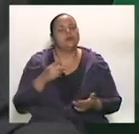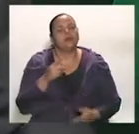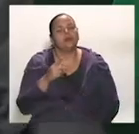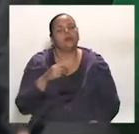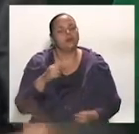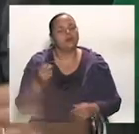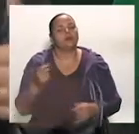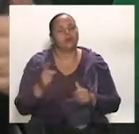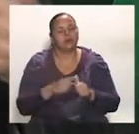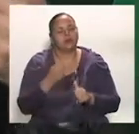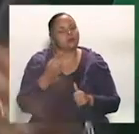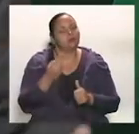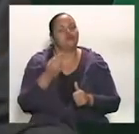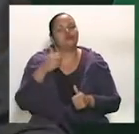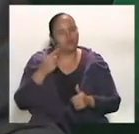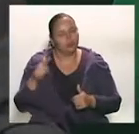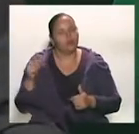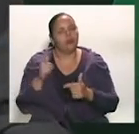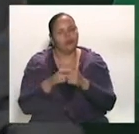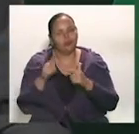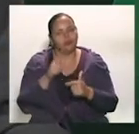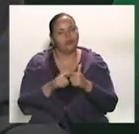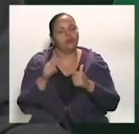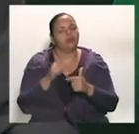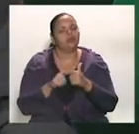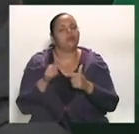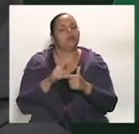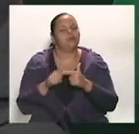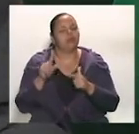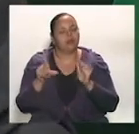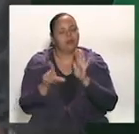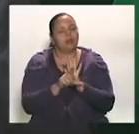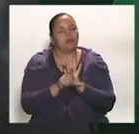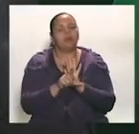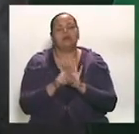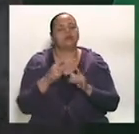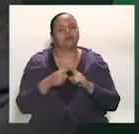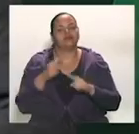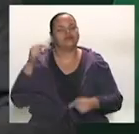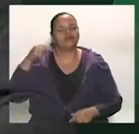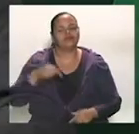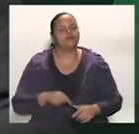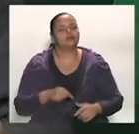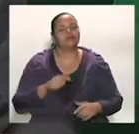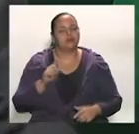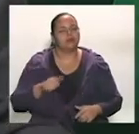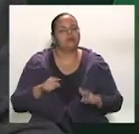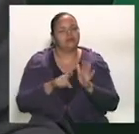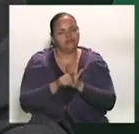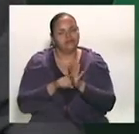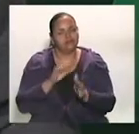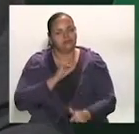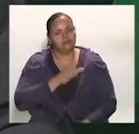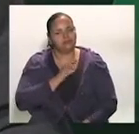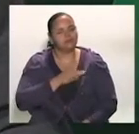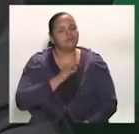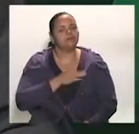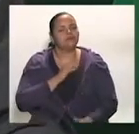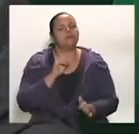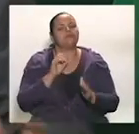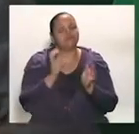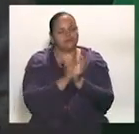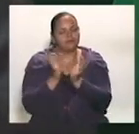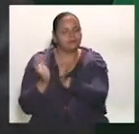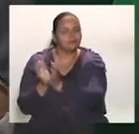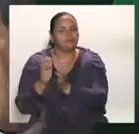uma, também com outros problemas na própria lei, porque não vai a fundo nesse papel de fiscalização das entidades